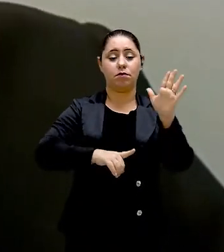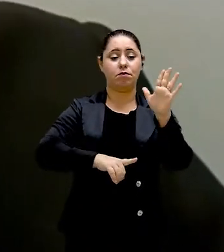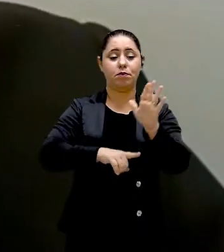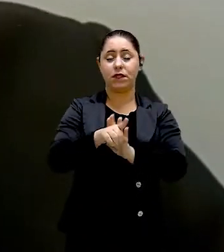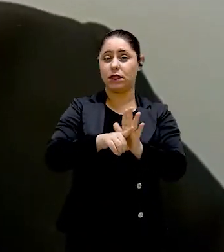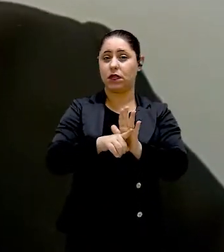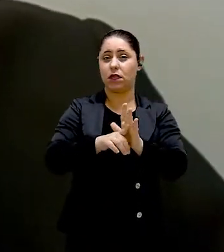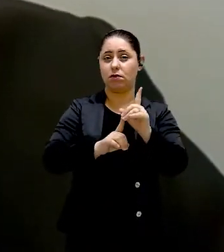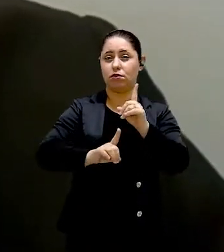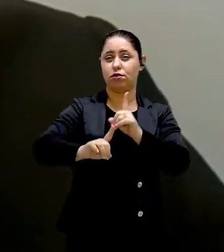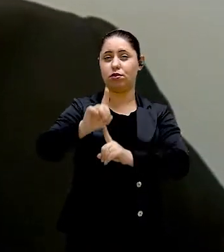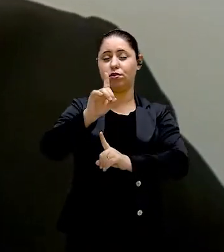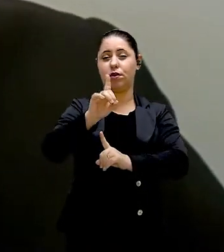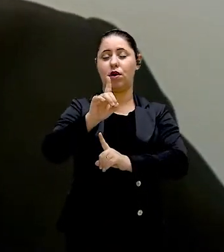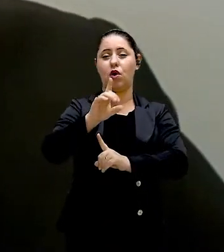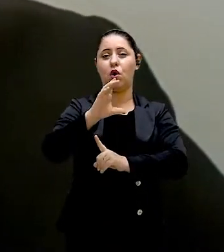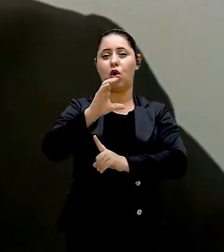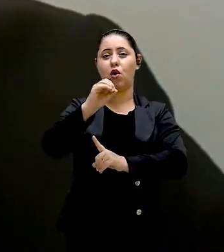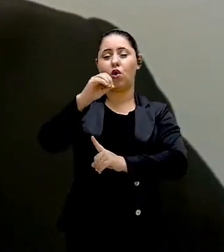do CONSEA,